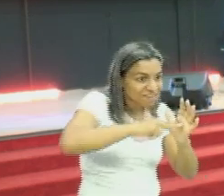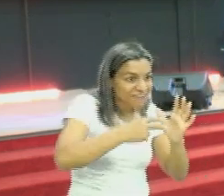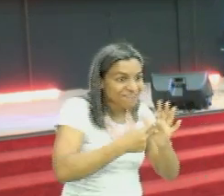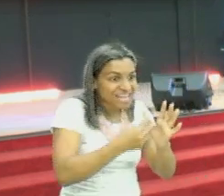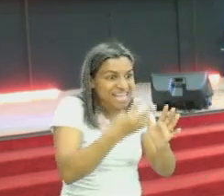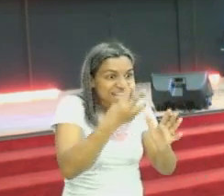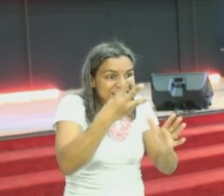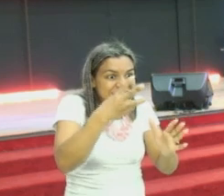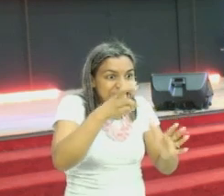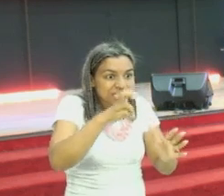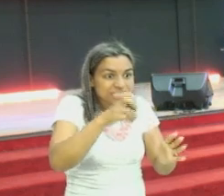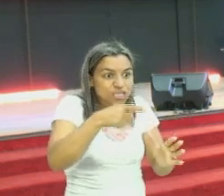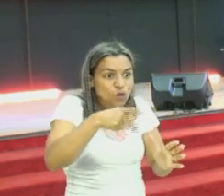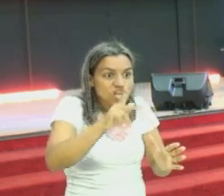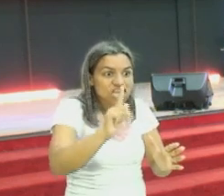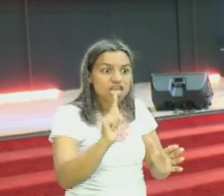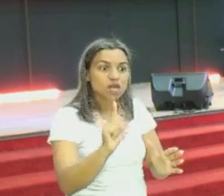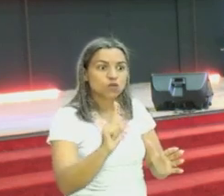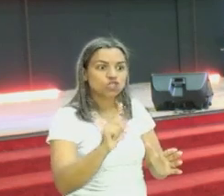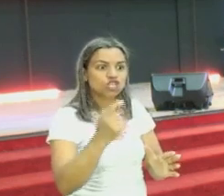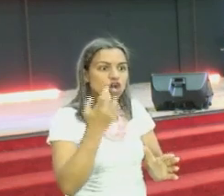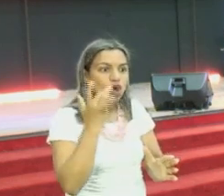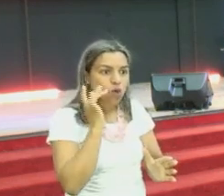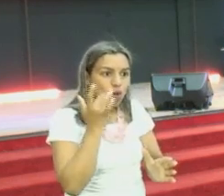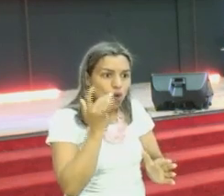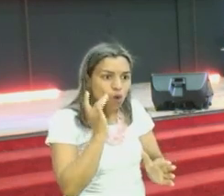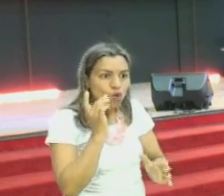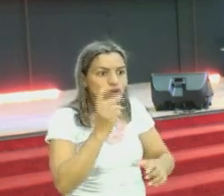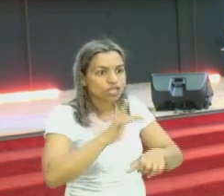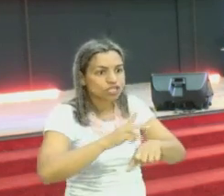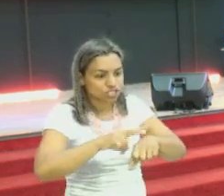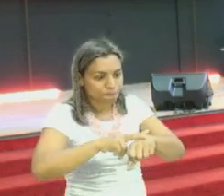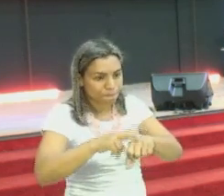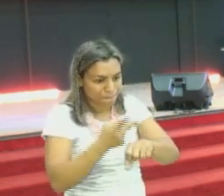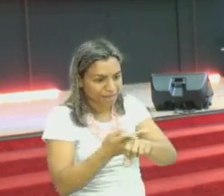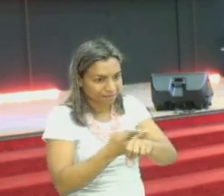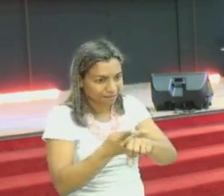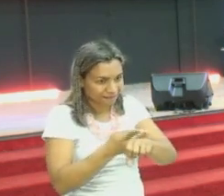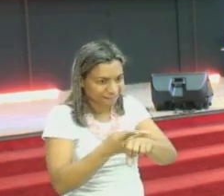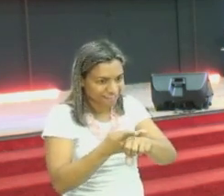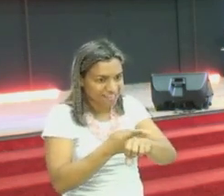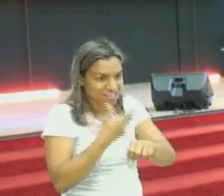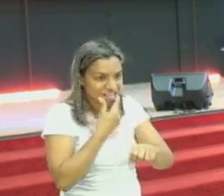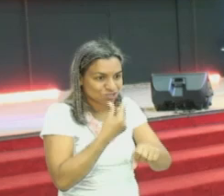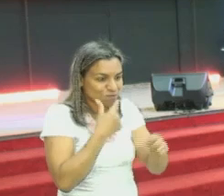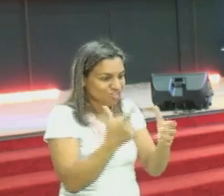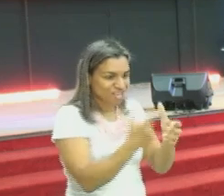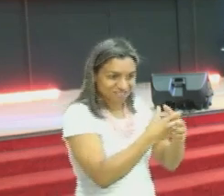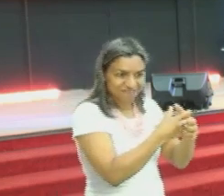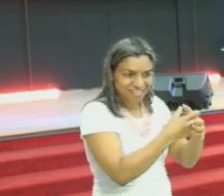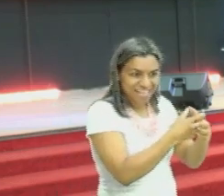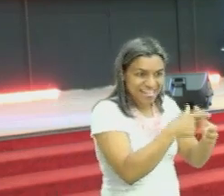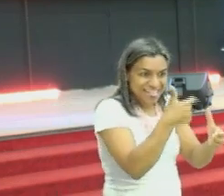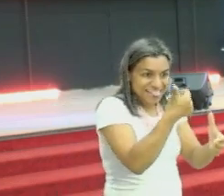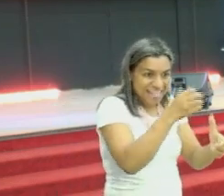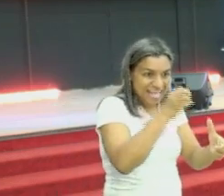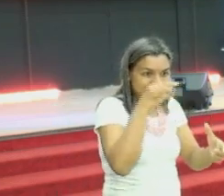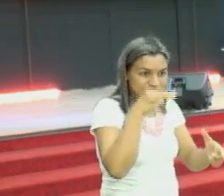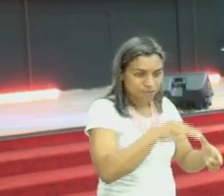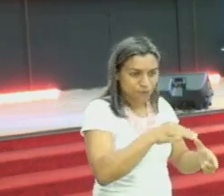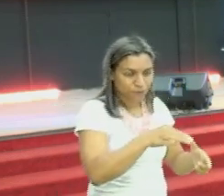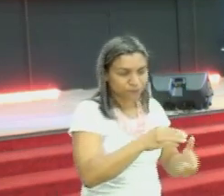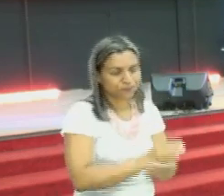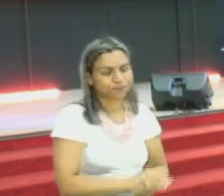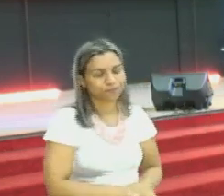de prata. E este homem devia 10.000 talentos. Alguém fez a